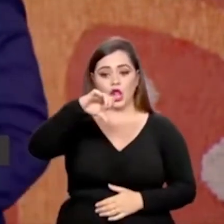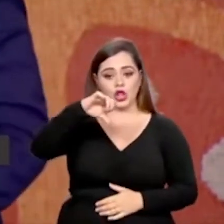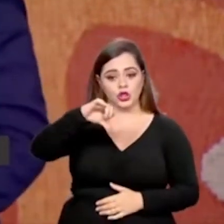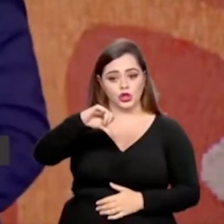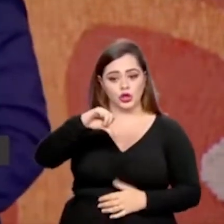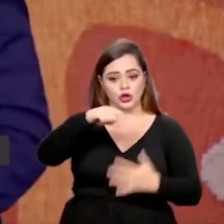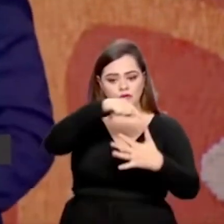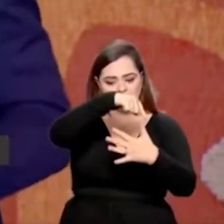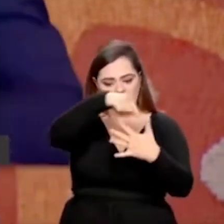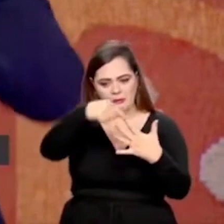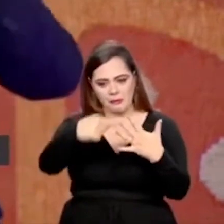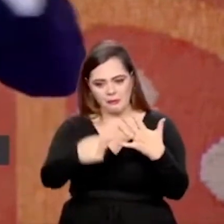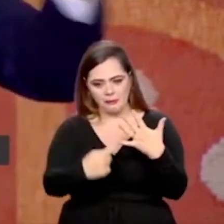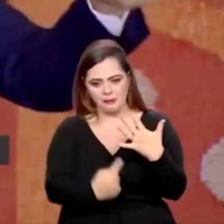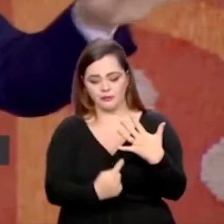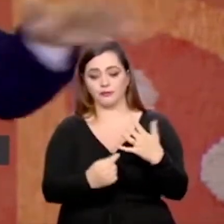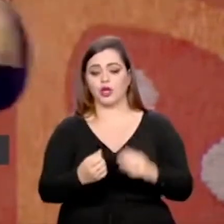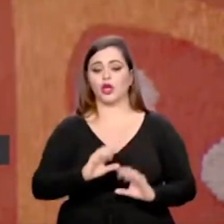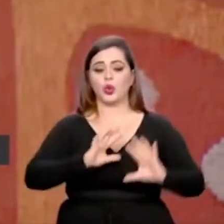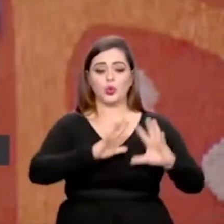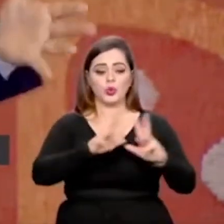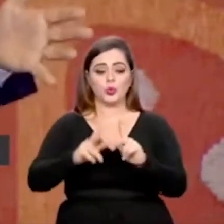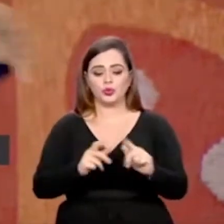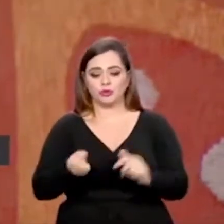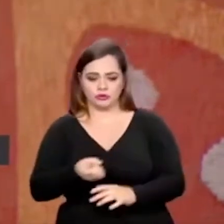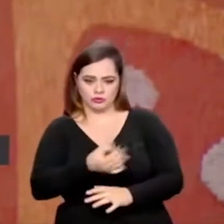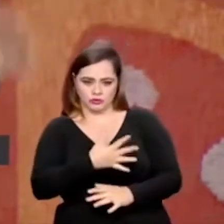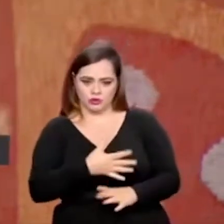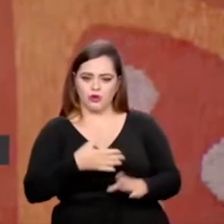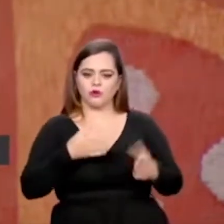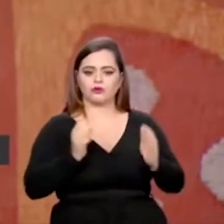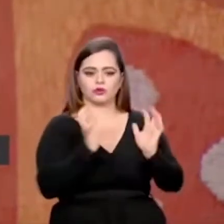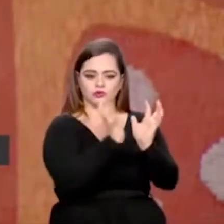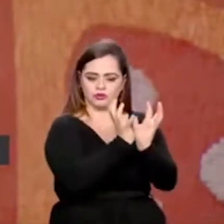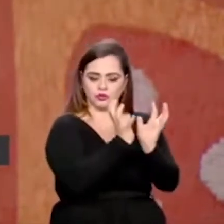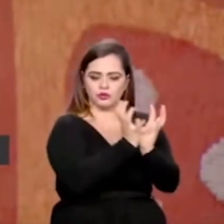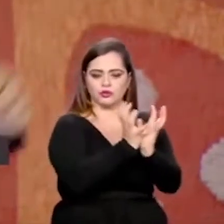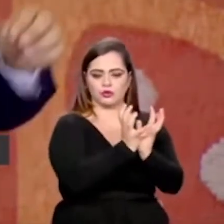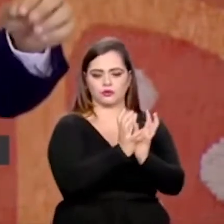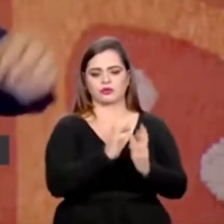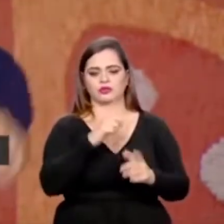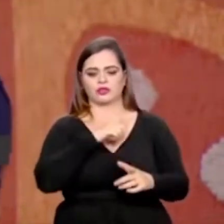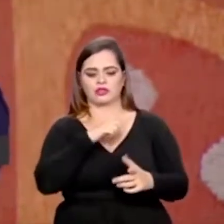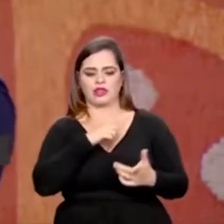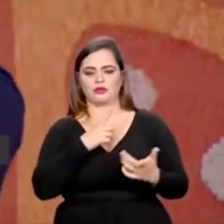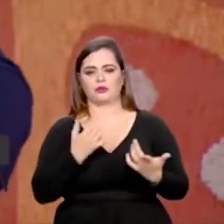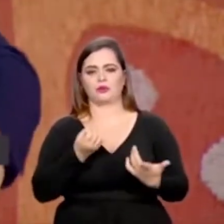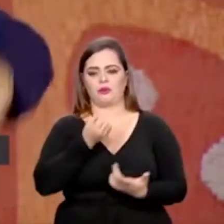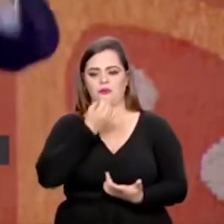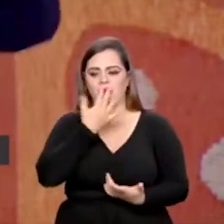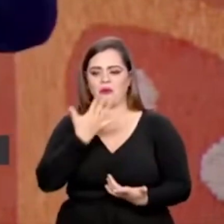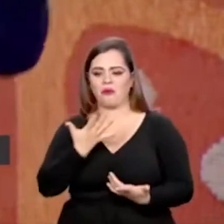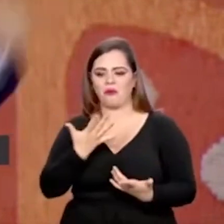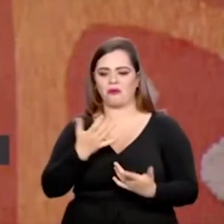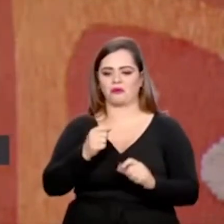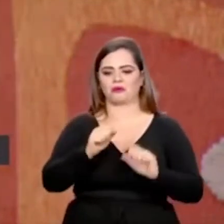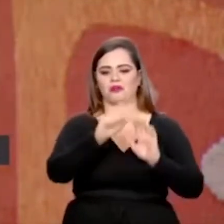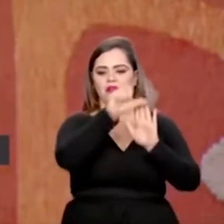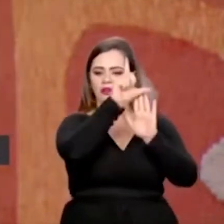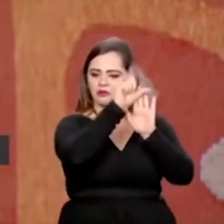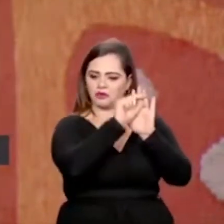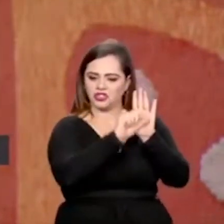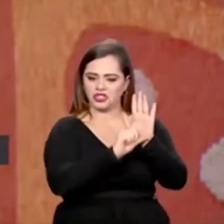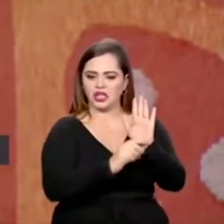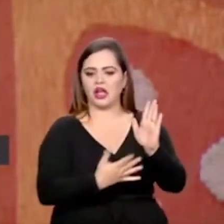pontos da agenda estratégica todos os novos conselheiros vão receber já receberam tenho agora é tudo chique eletrônico Quero